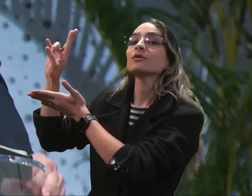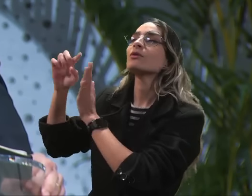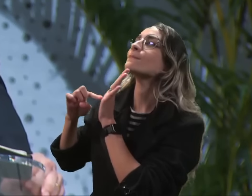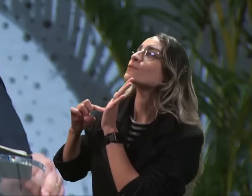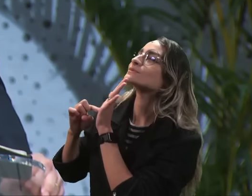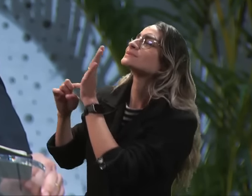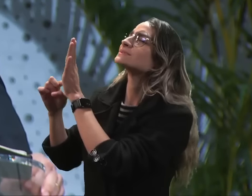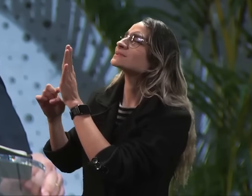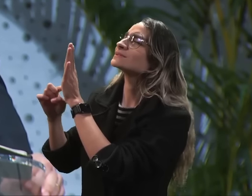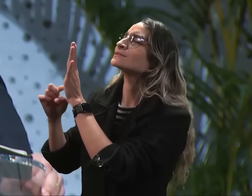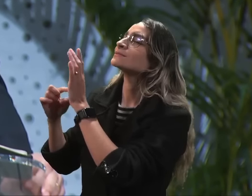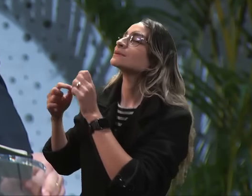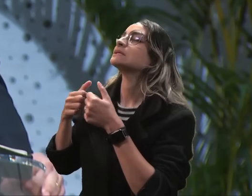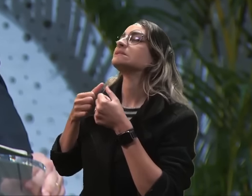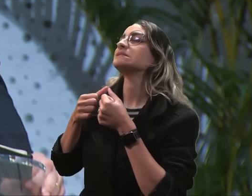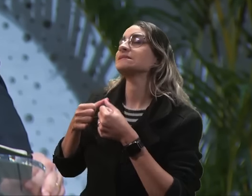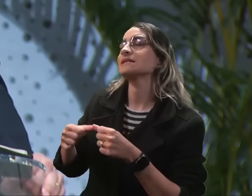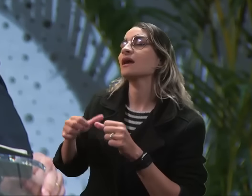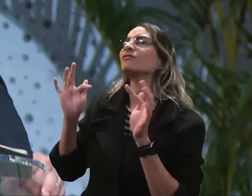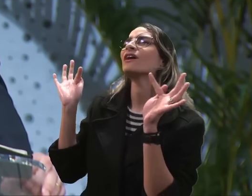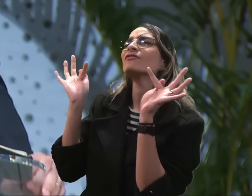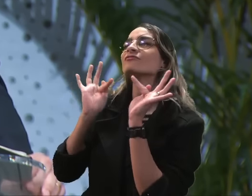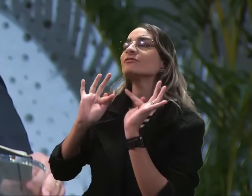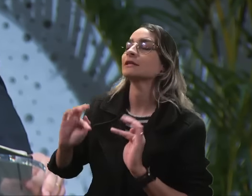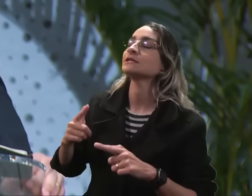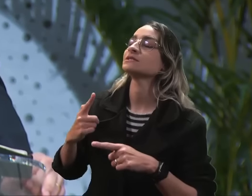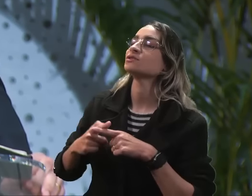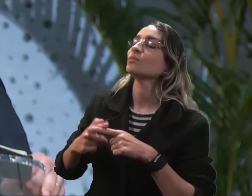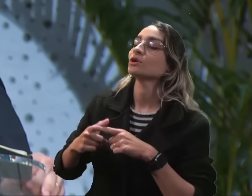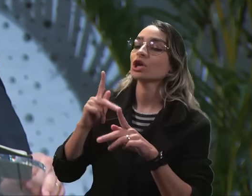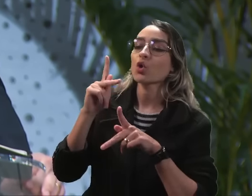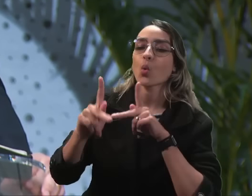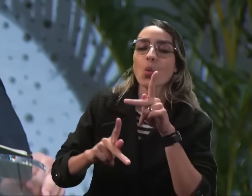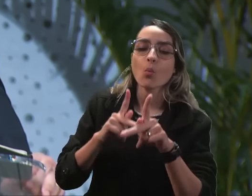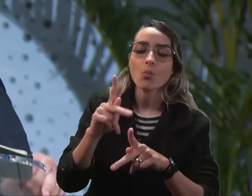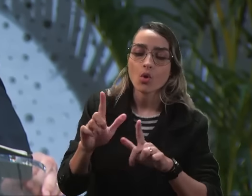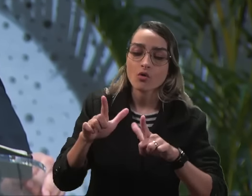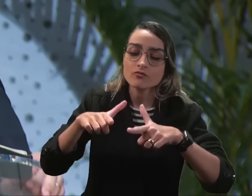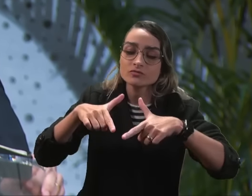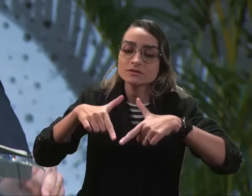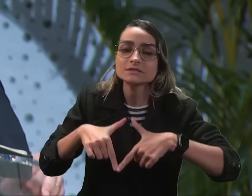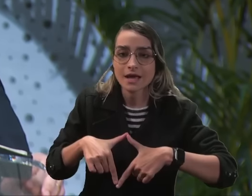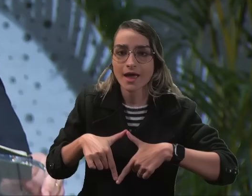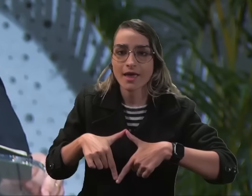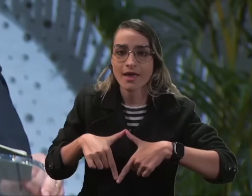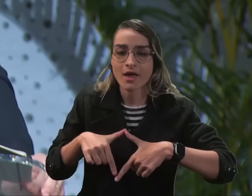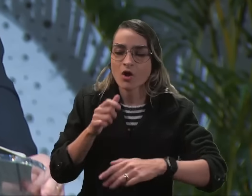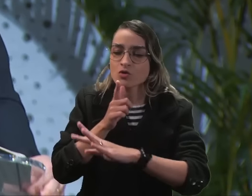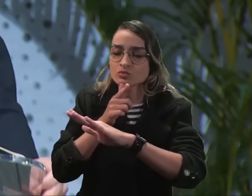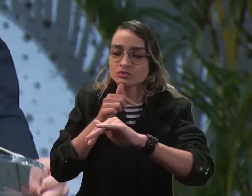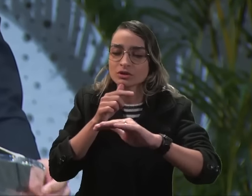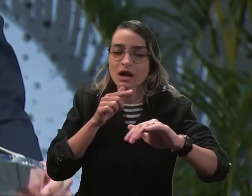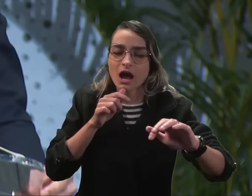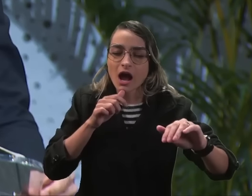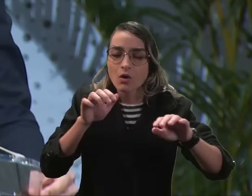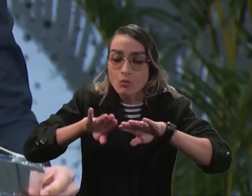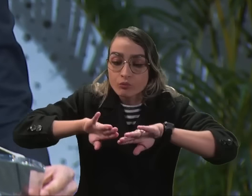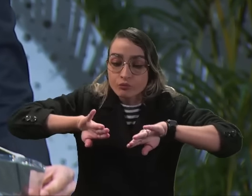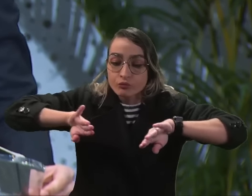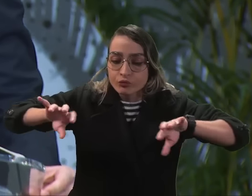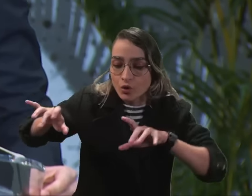queridos não temam não temas crê somente crê somente